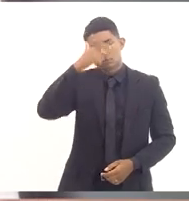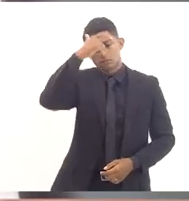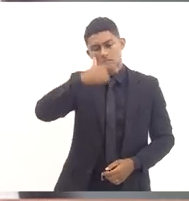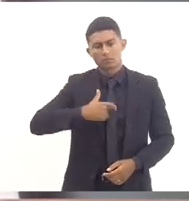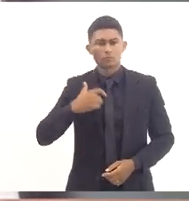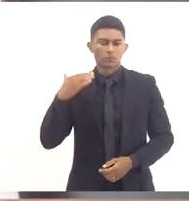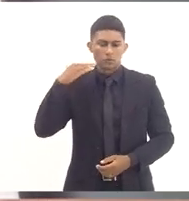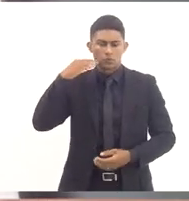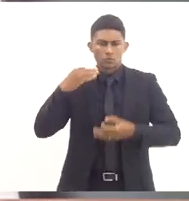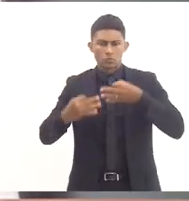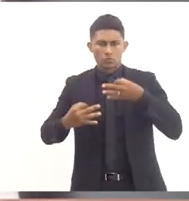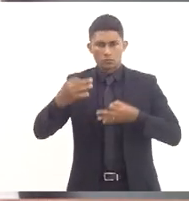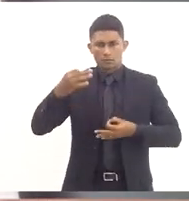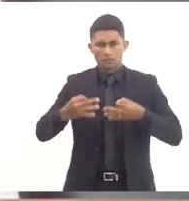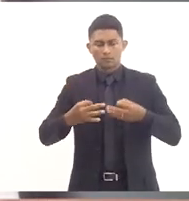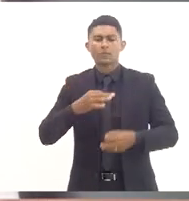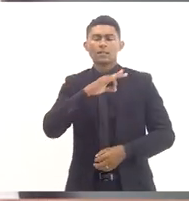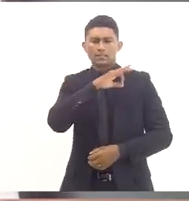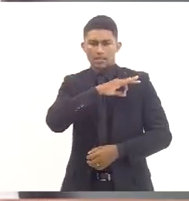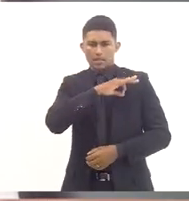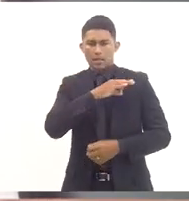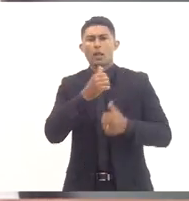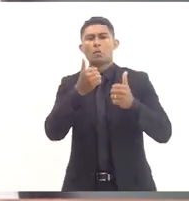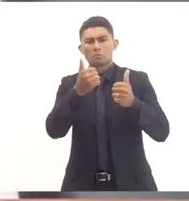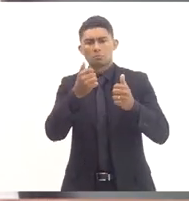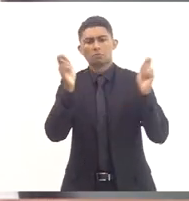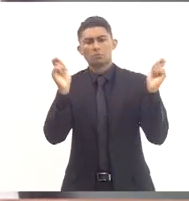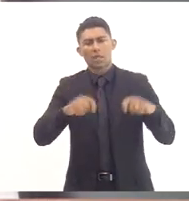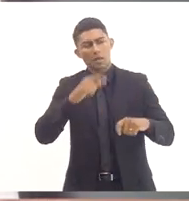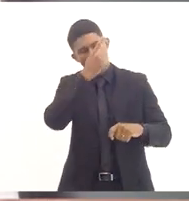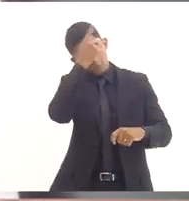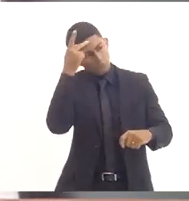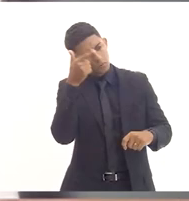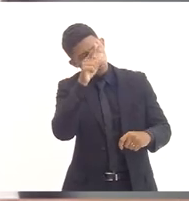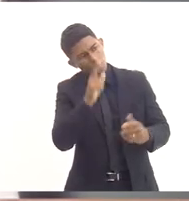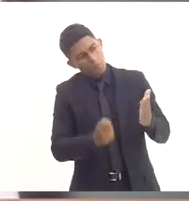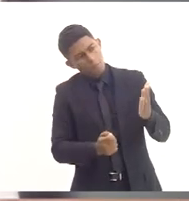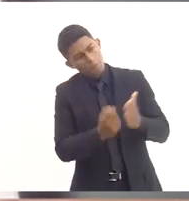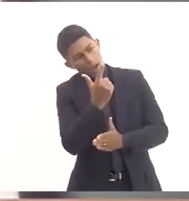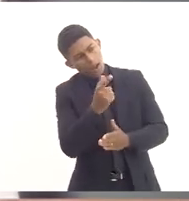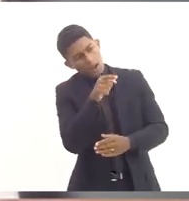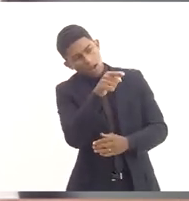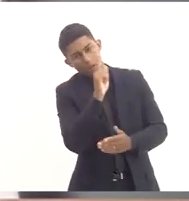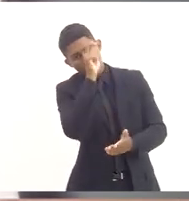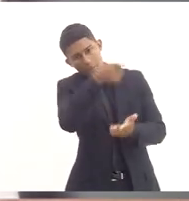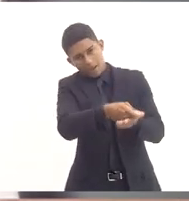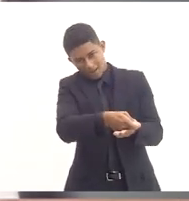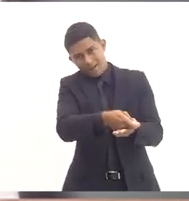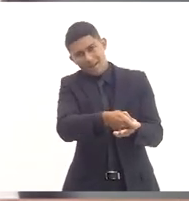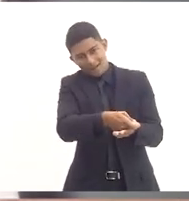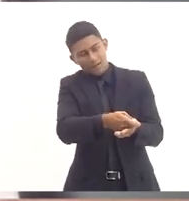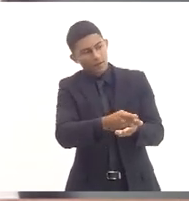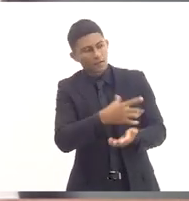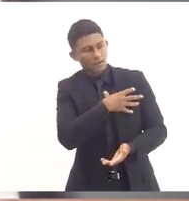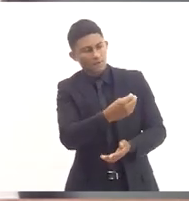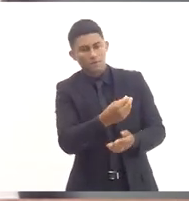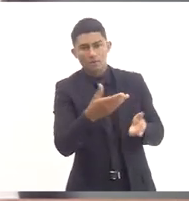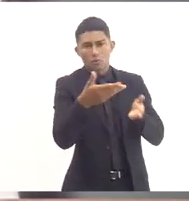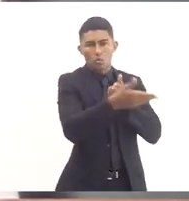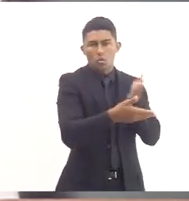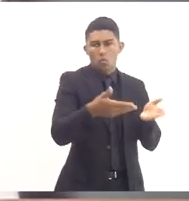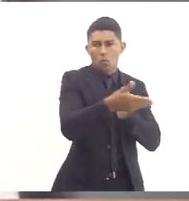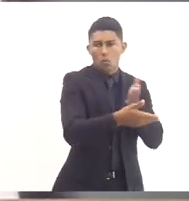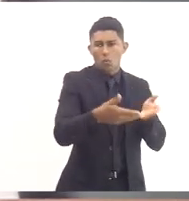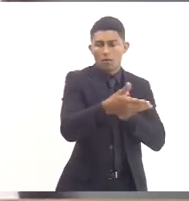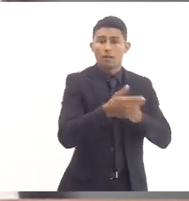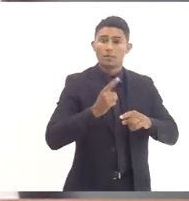Eu tenho um salário que eu posso pagar uma pessoa para tomar conta do meu filho até porque eu preciso para poder trabalhar e assim mesmo não